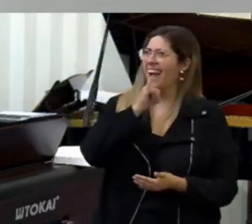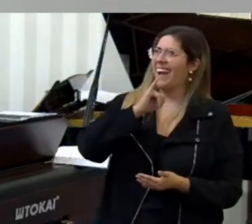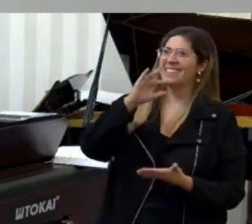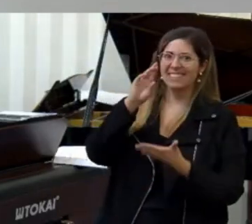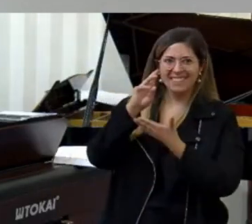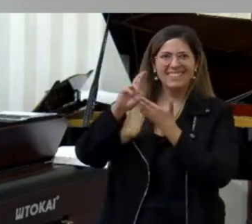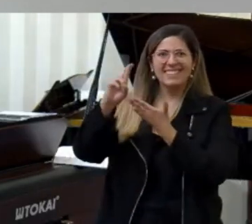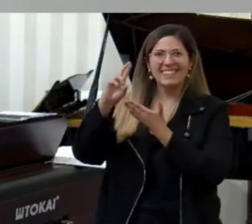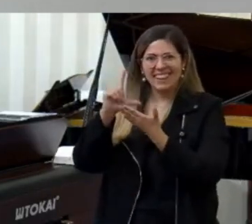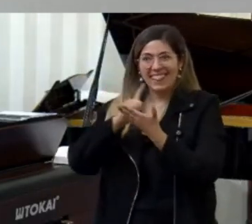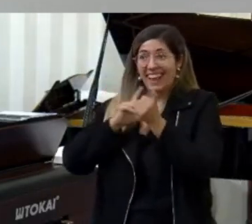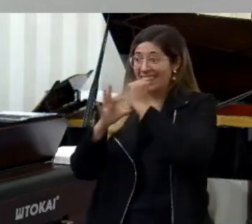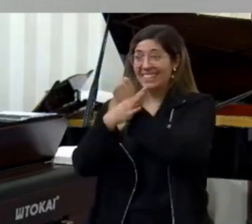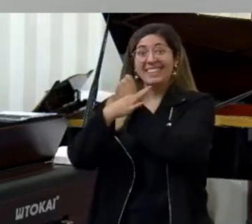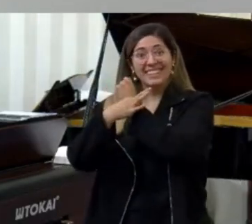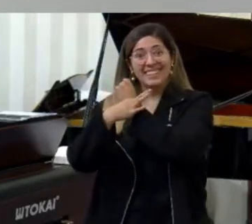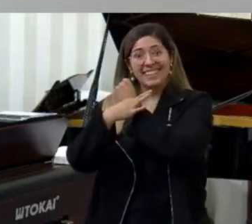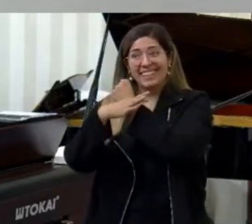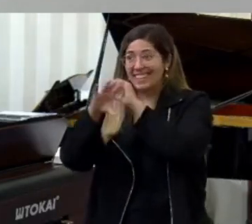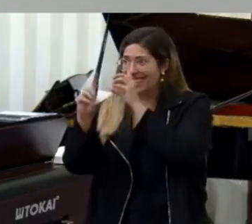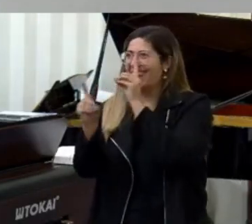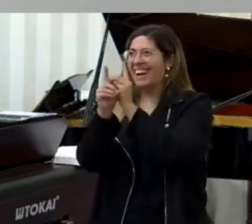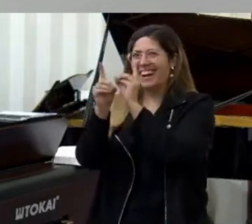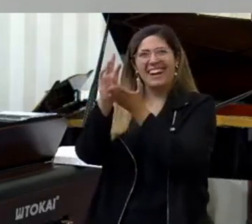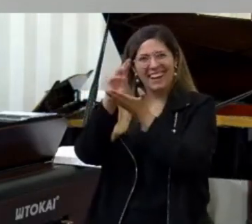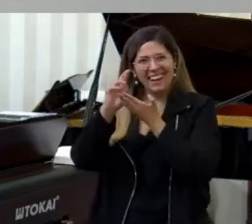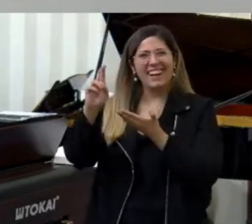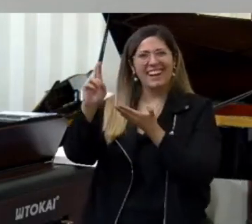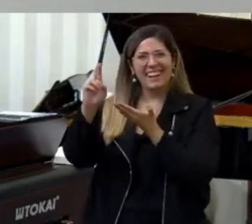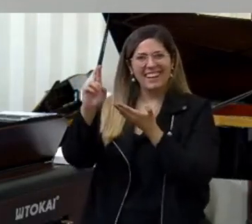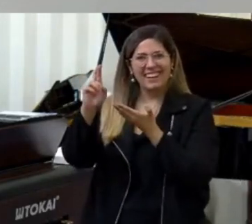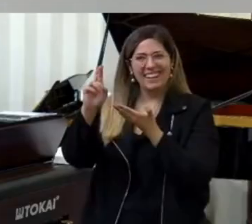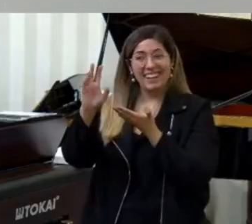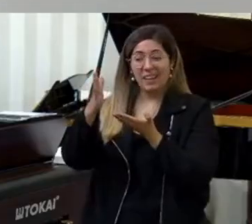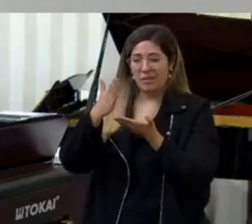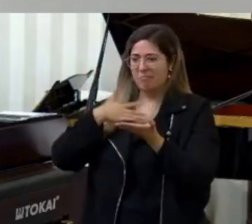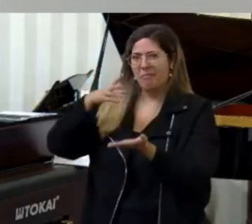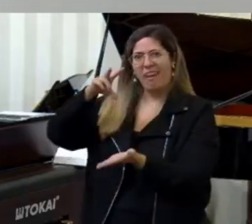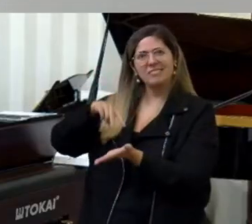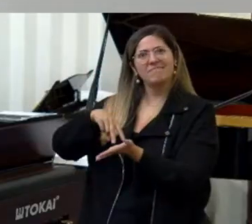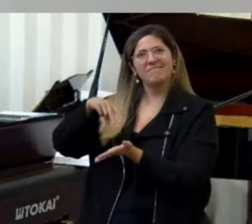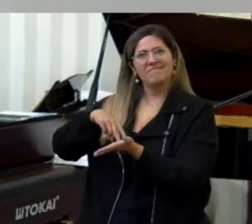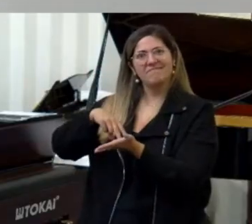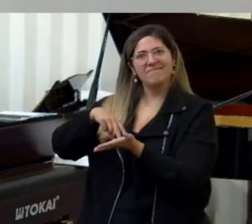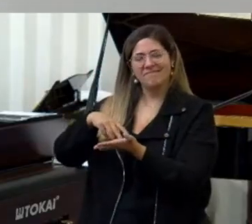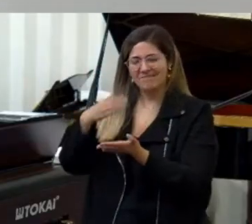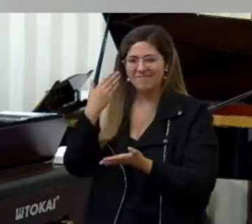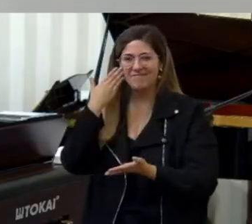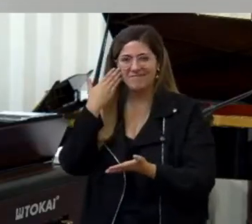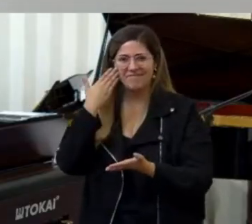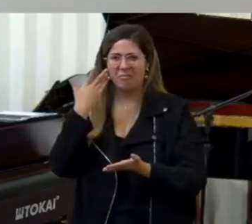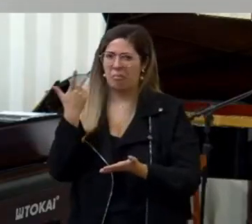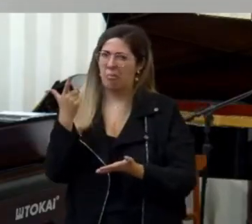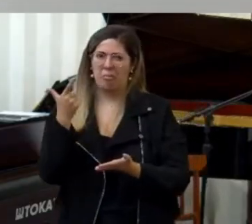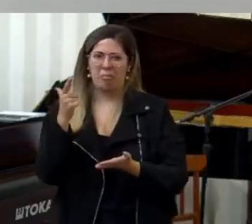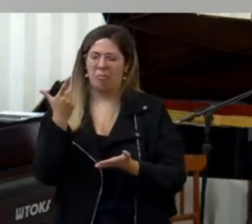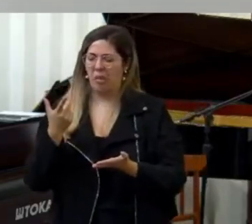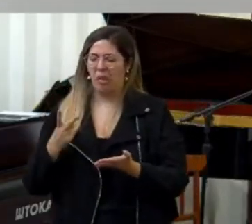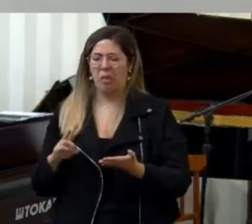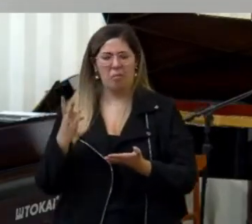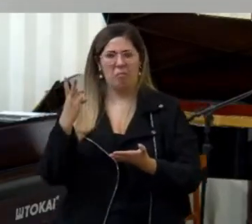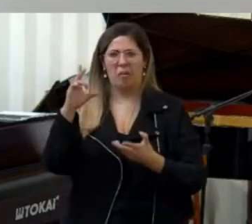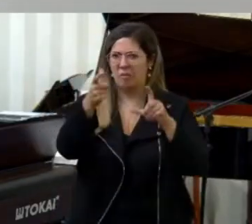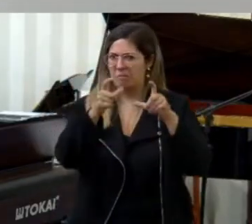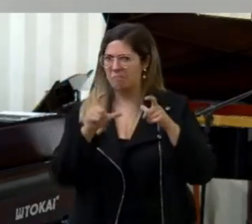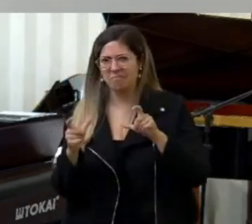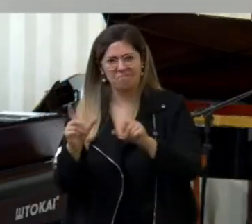este meu refúgio, o Senhor é meu, Tu és o meu Senhor. Eu não tenho outros valores,